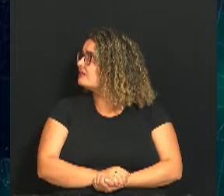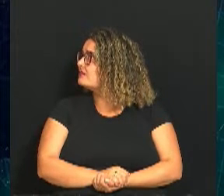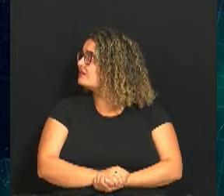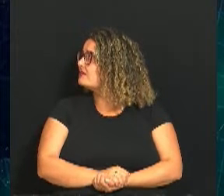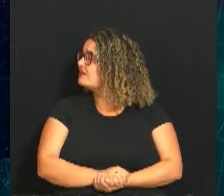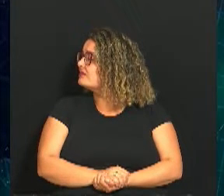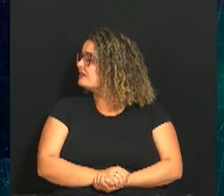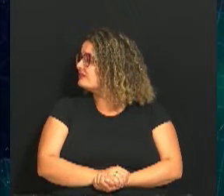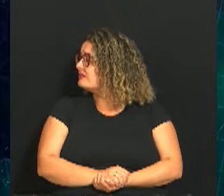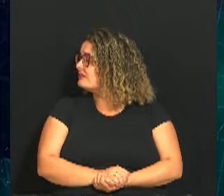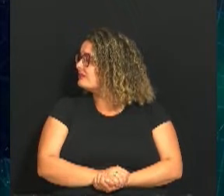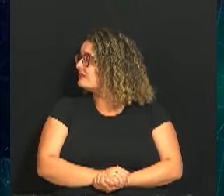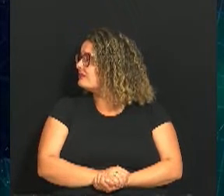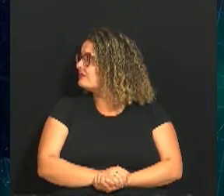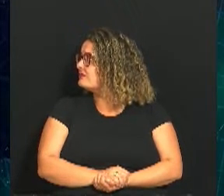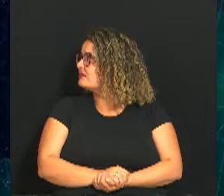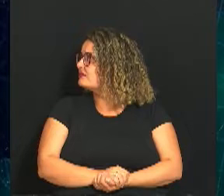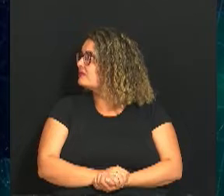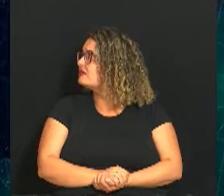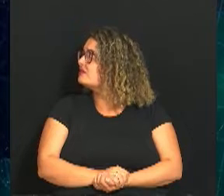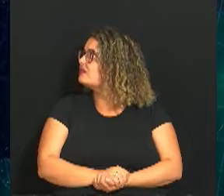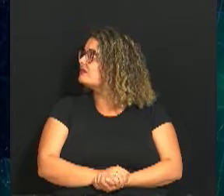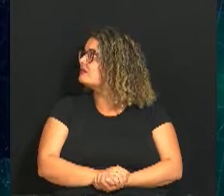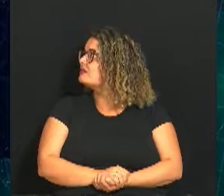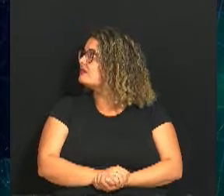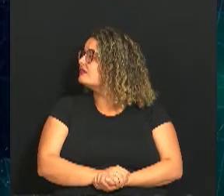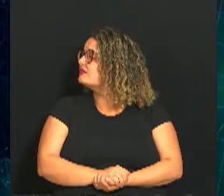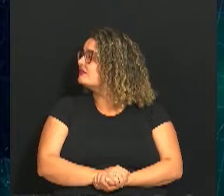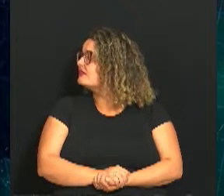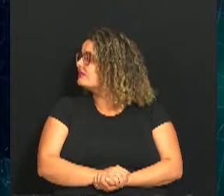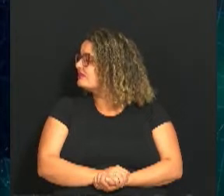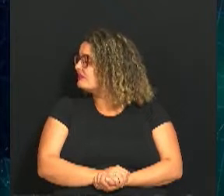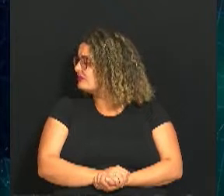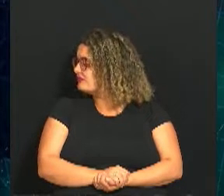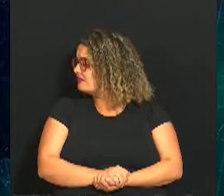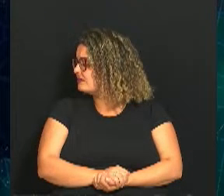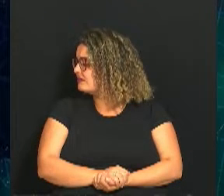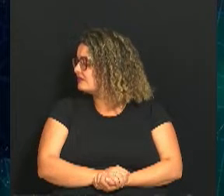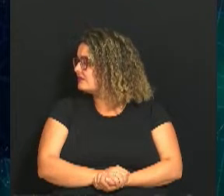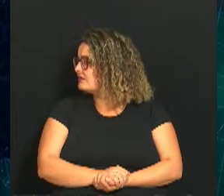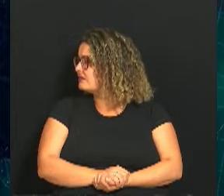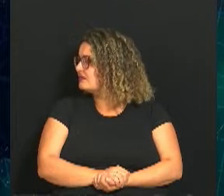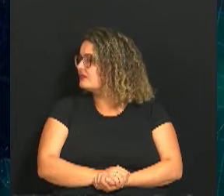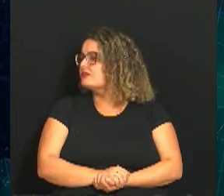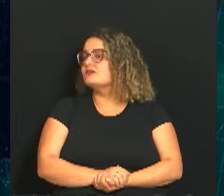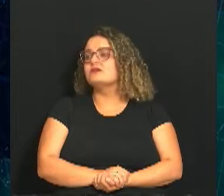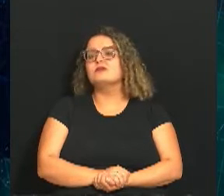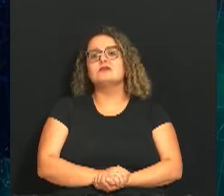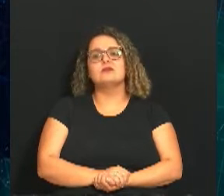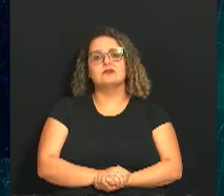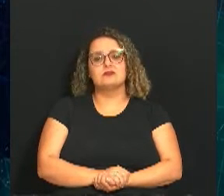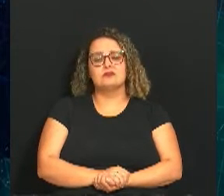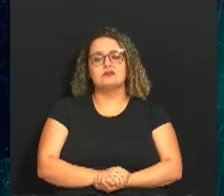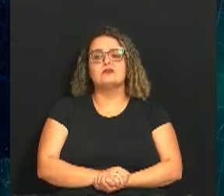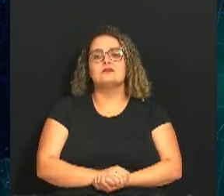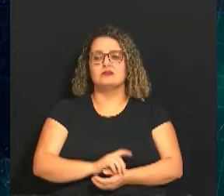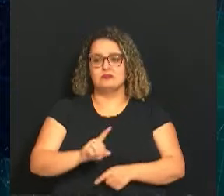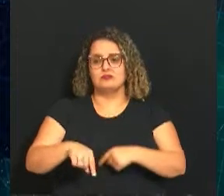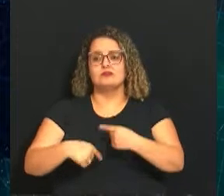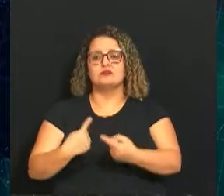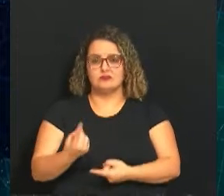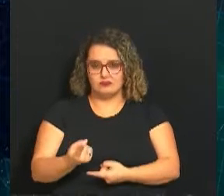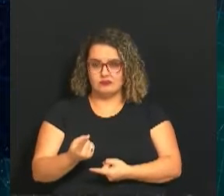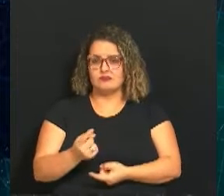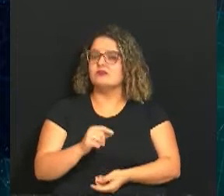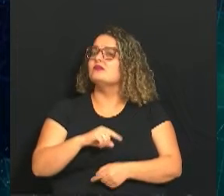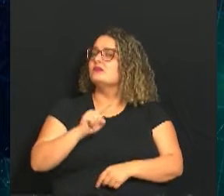mortes, Itatiba, 344, Paulínia, 330. Na sequência, nós temos Nova Odessa, com